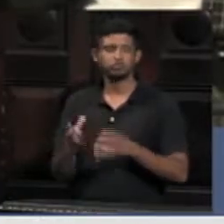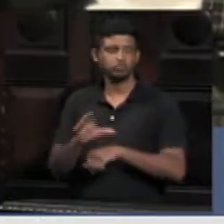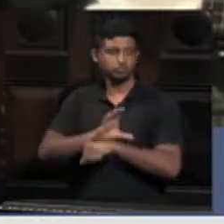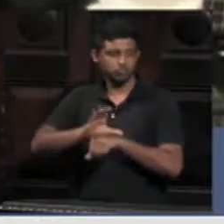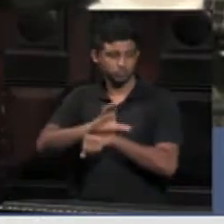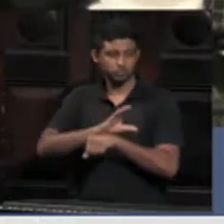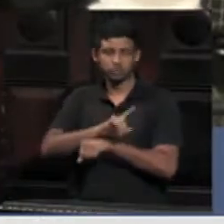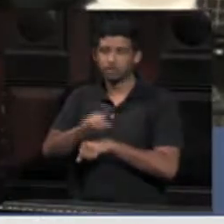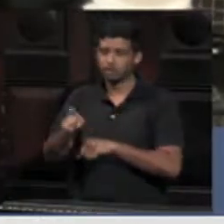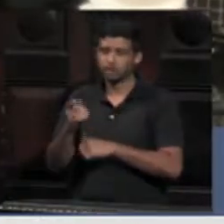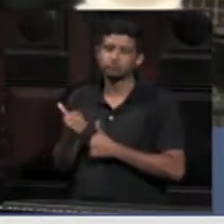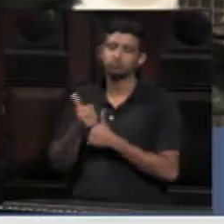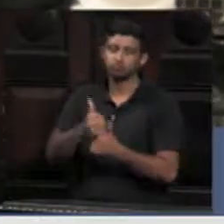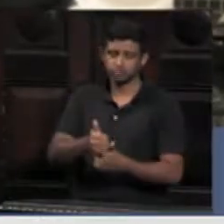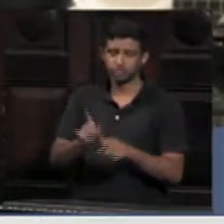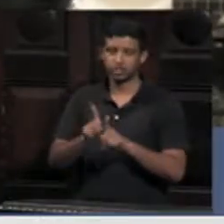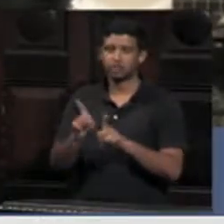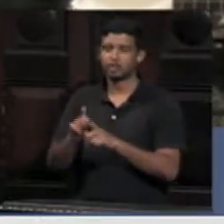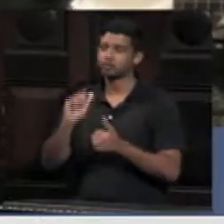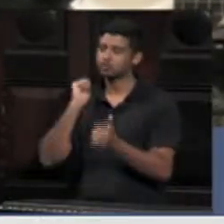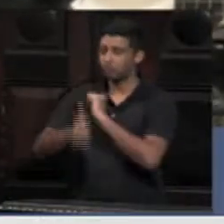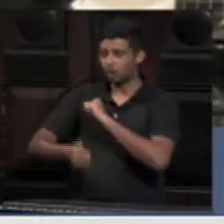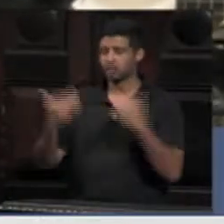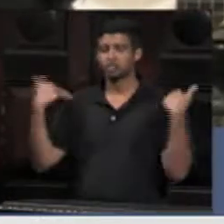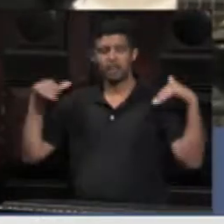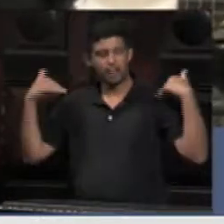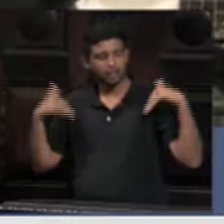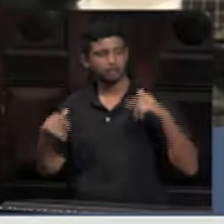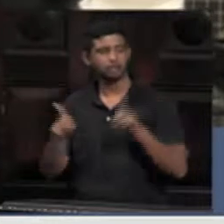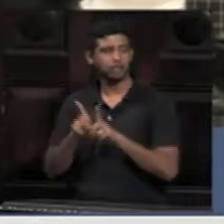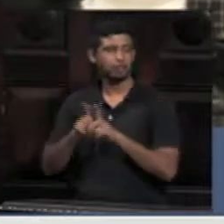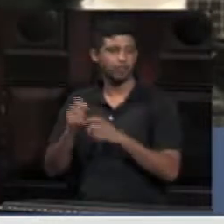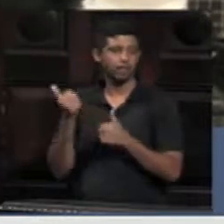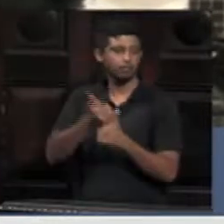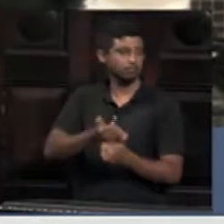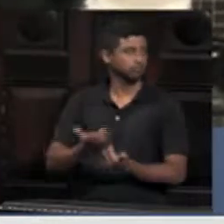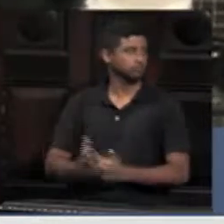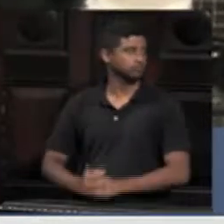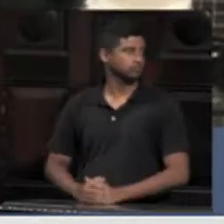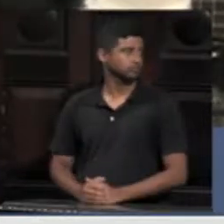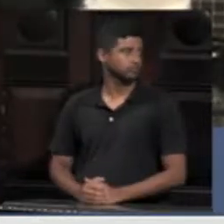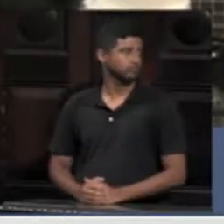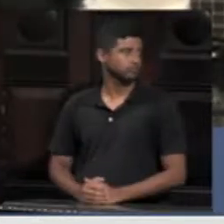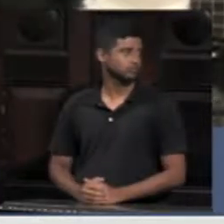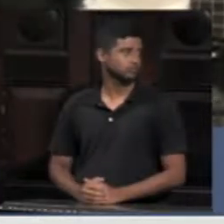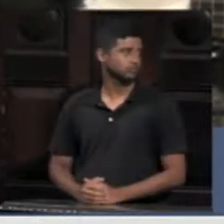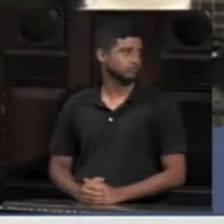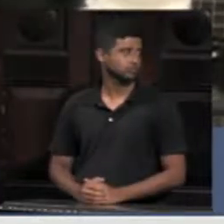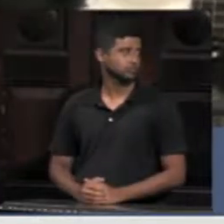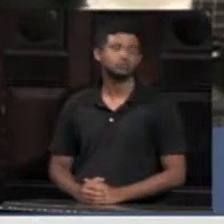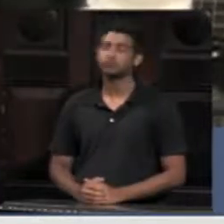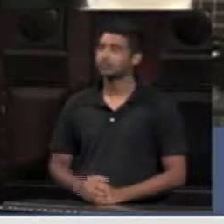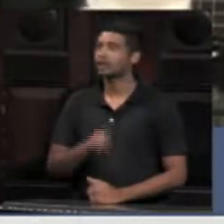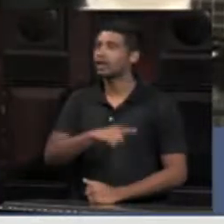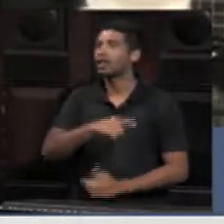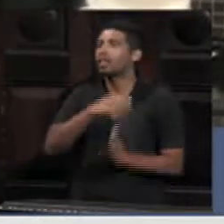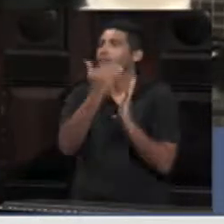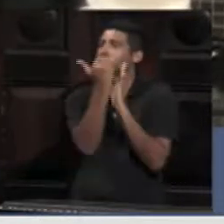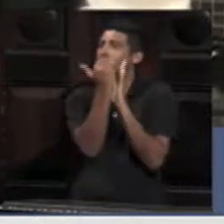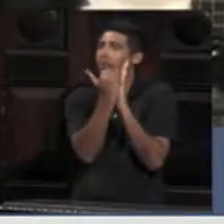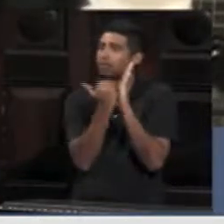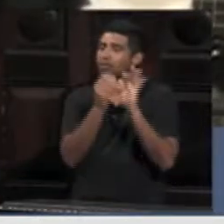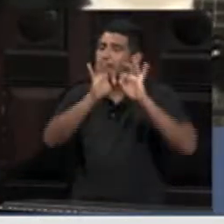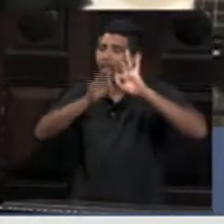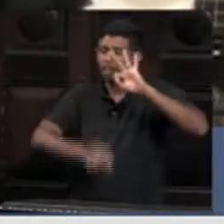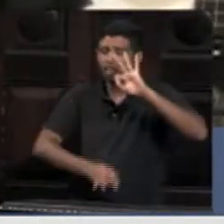cultura favorável, de esporte e lazer favorável, economia, indústria e comércio favorável, tributação, controle da arrecadação estadual, fiscalização dos tributos estaduais favorável,